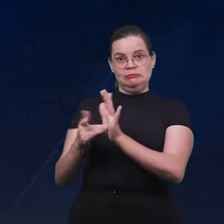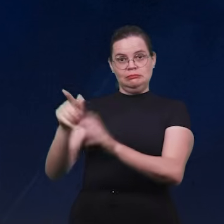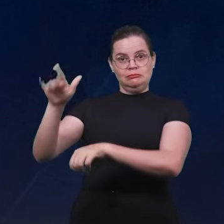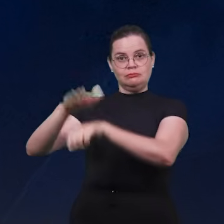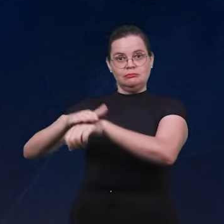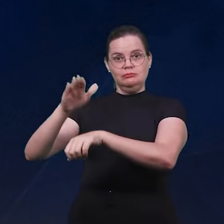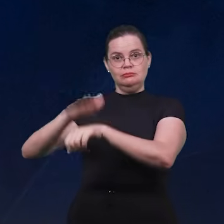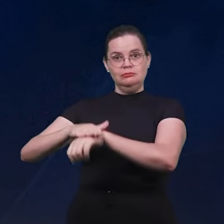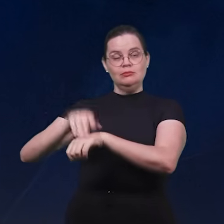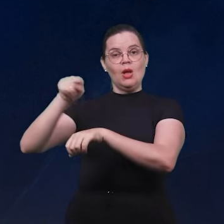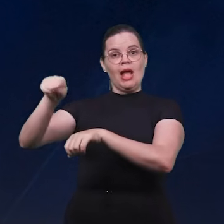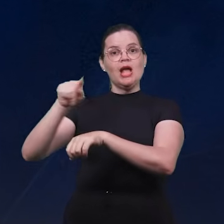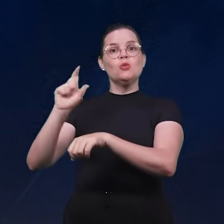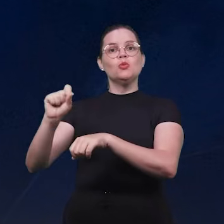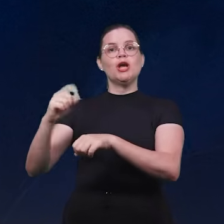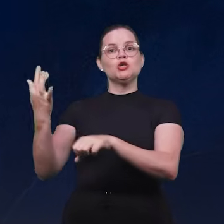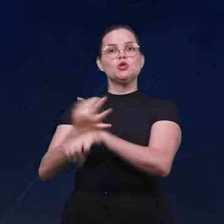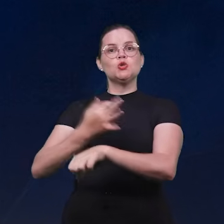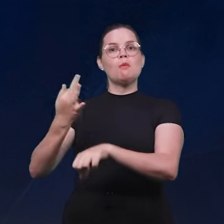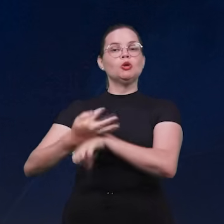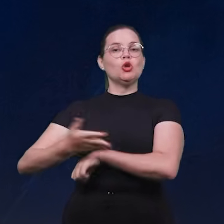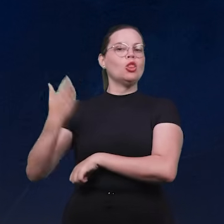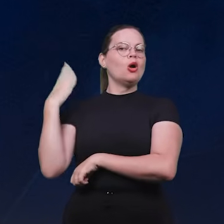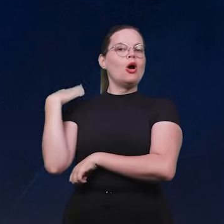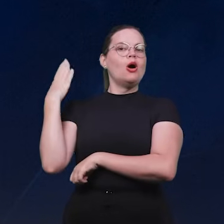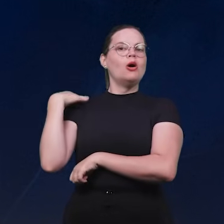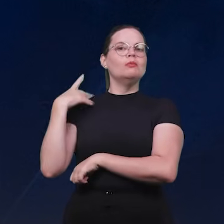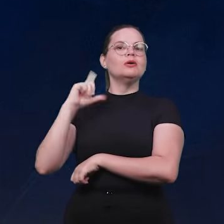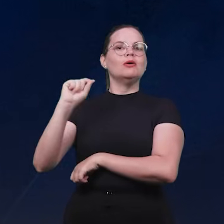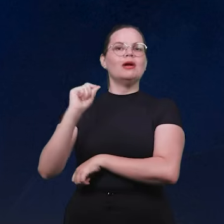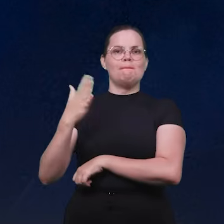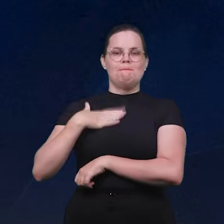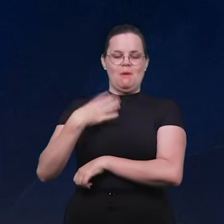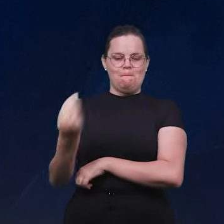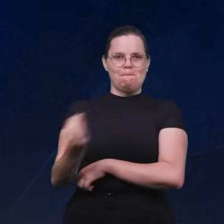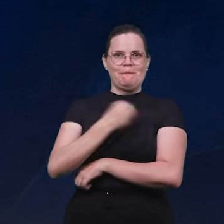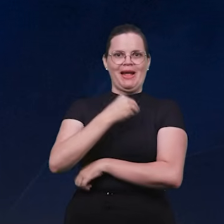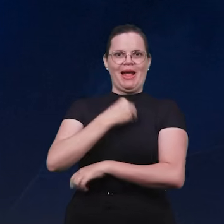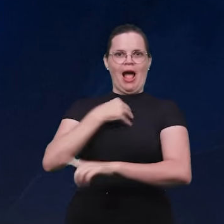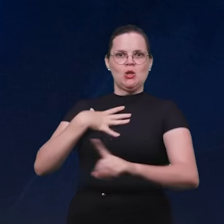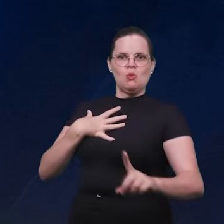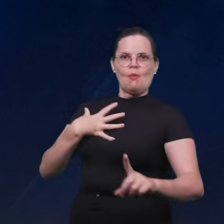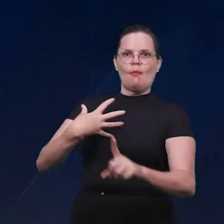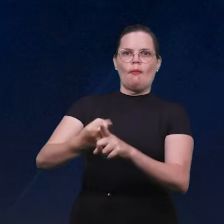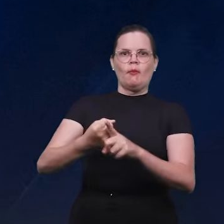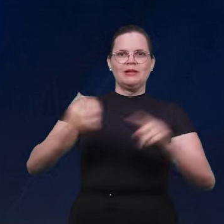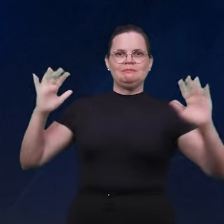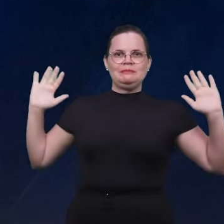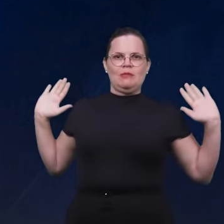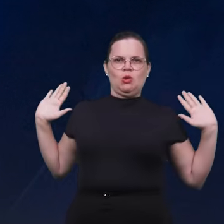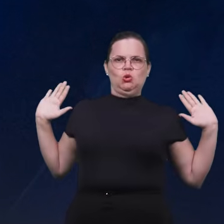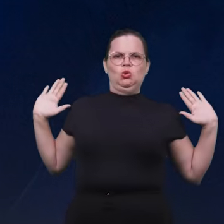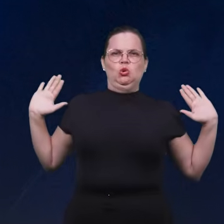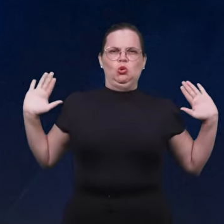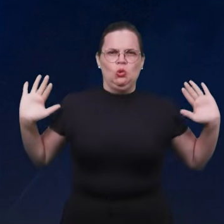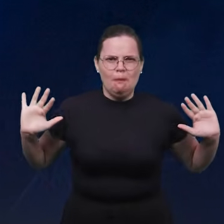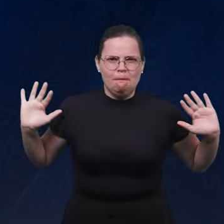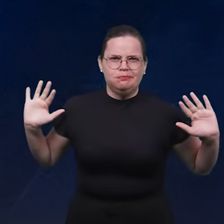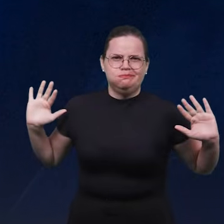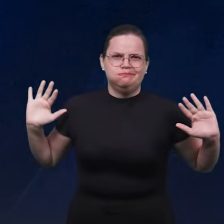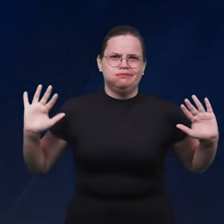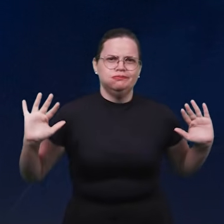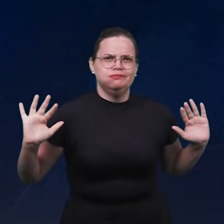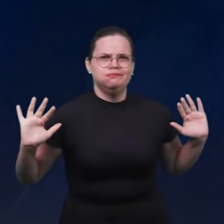seus ombros, em nosso lugar, todo o fardo pesado do pecado, para colocar sobre os